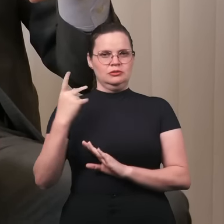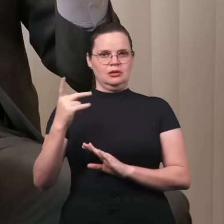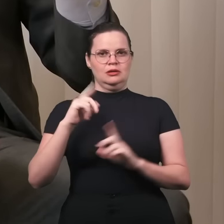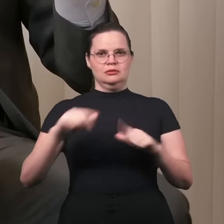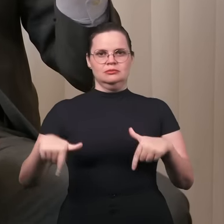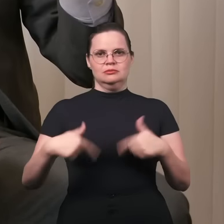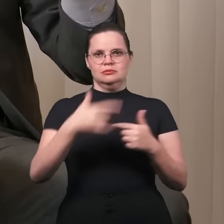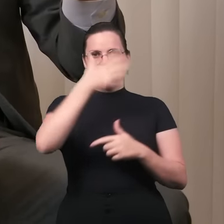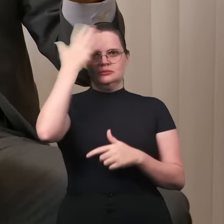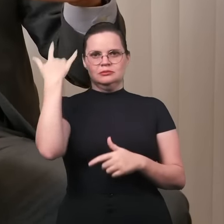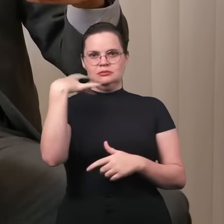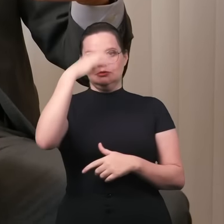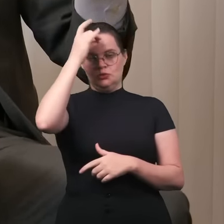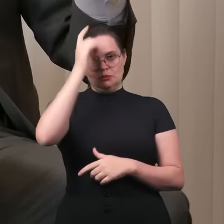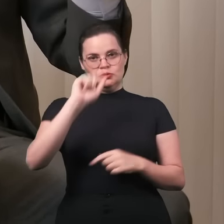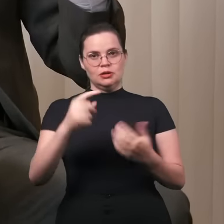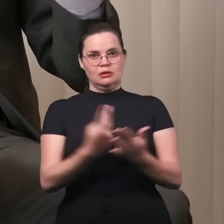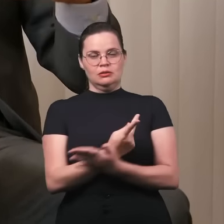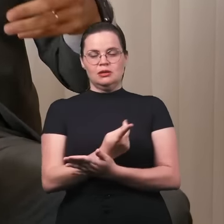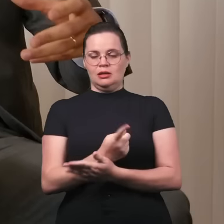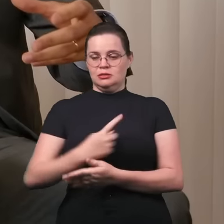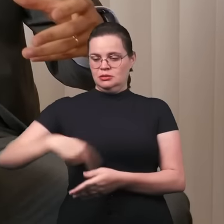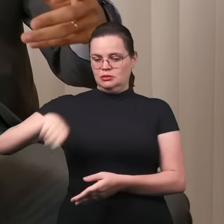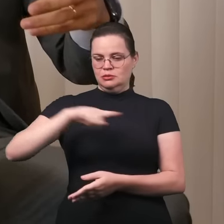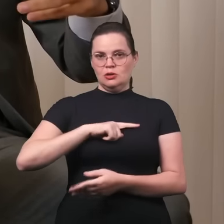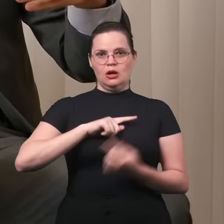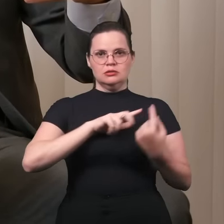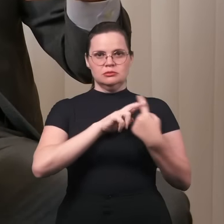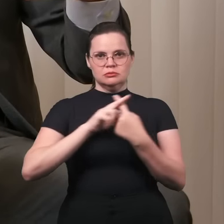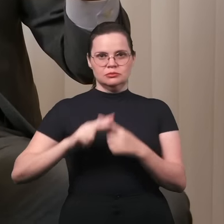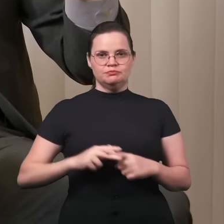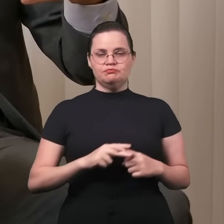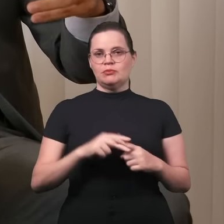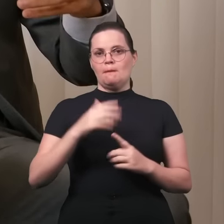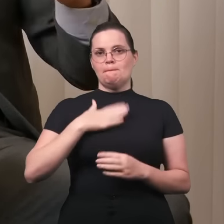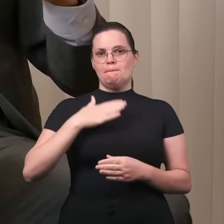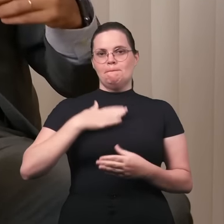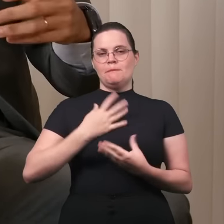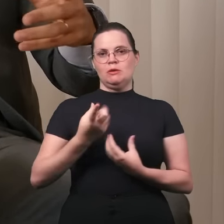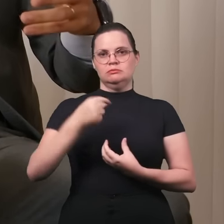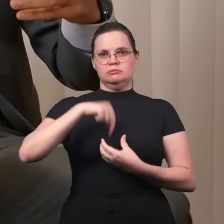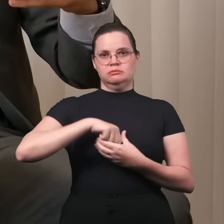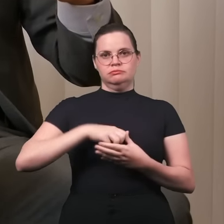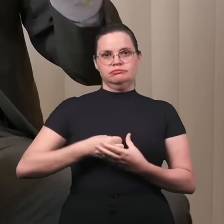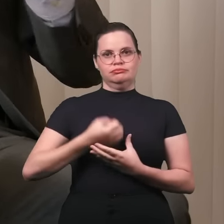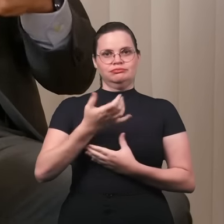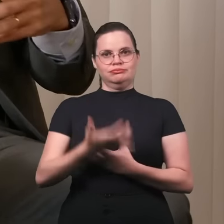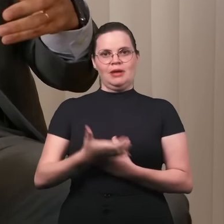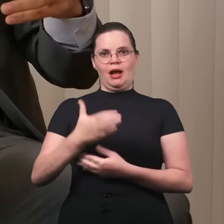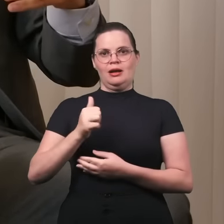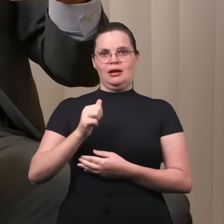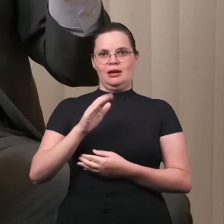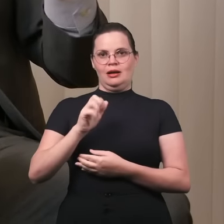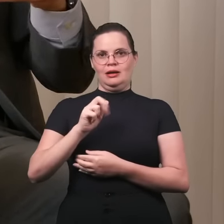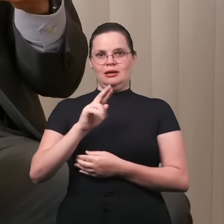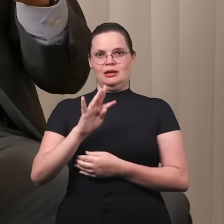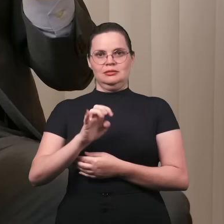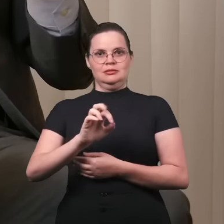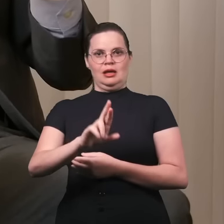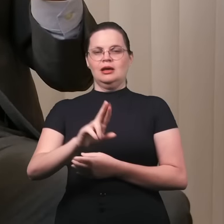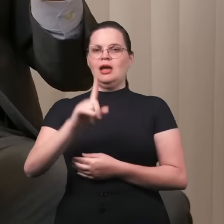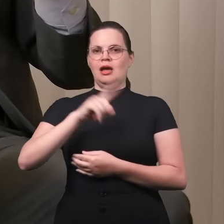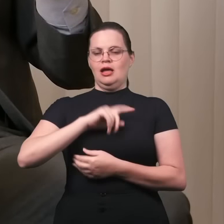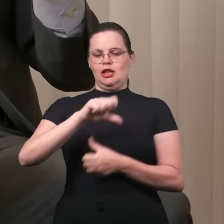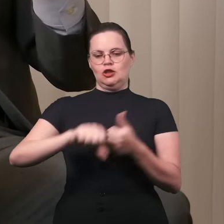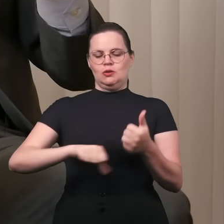vamos sendo moldados, né? Então, o caráter é moldado na obra, os atos, a postura. Então, o